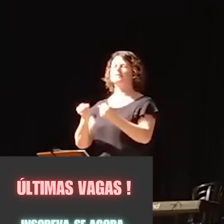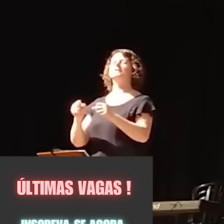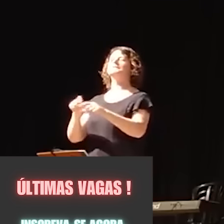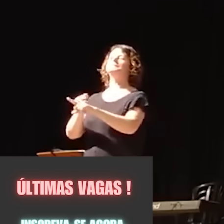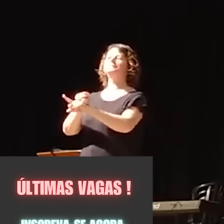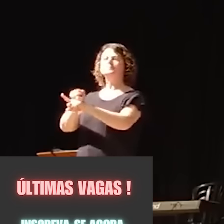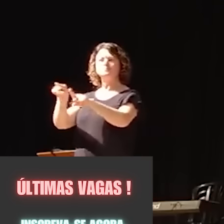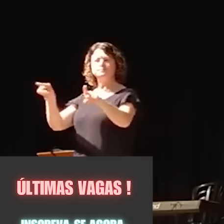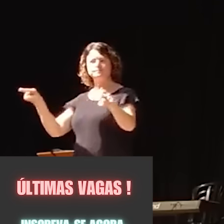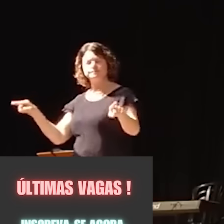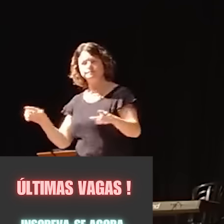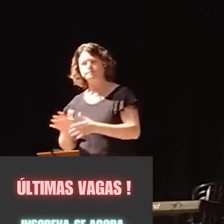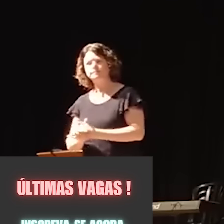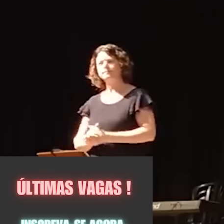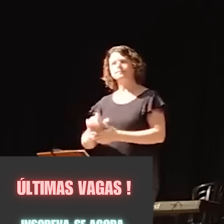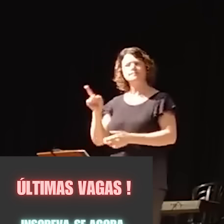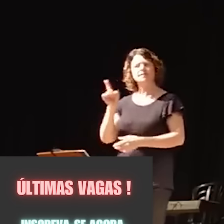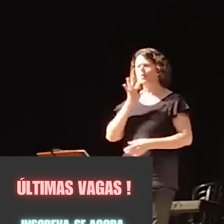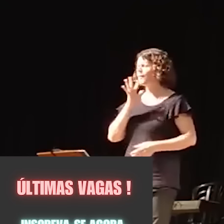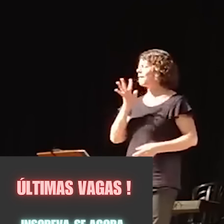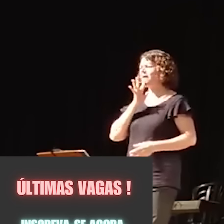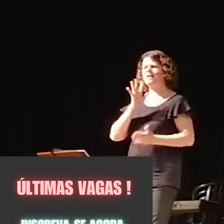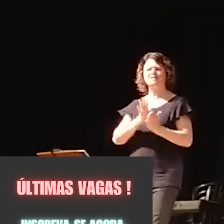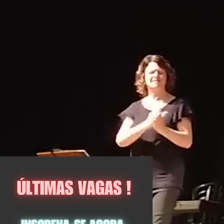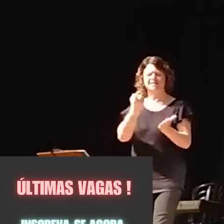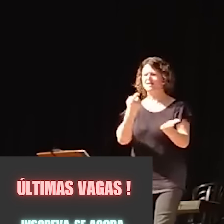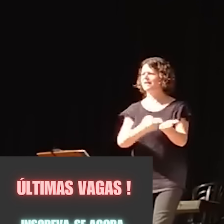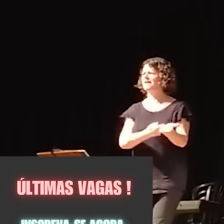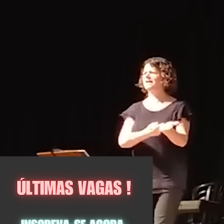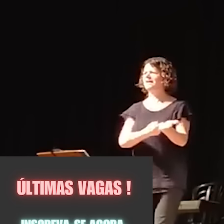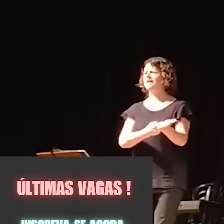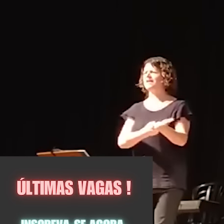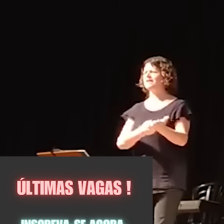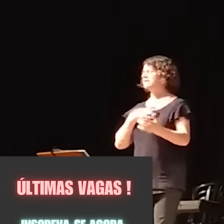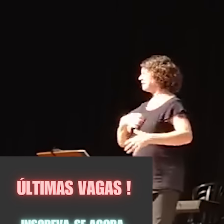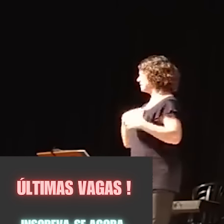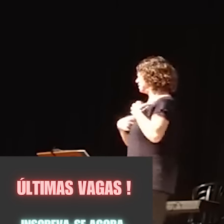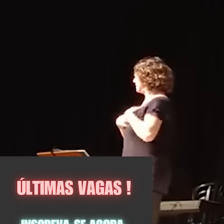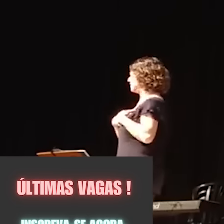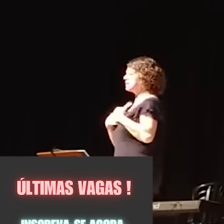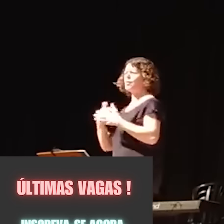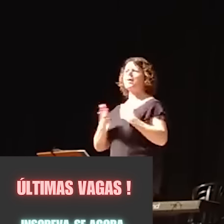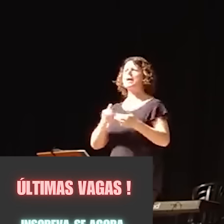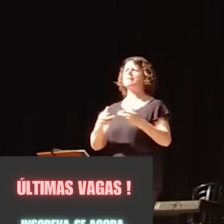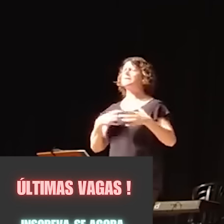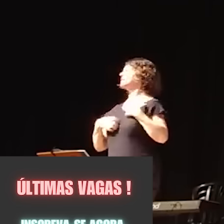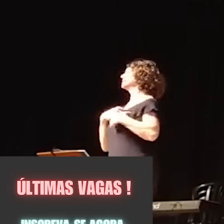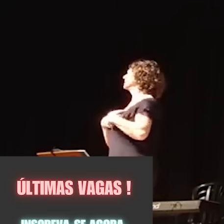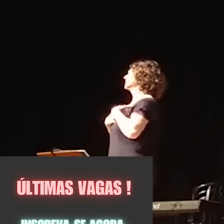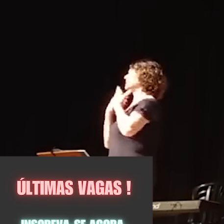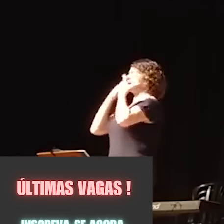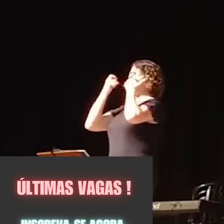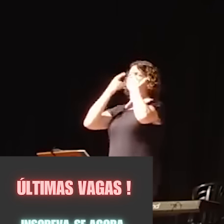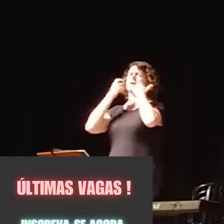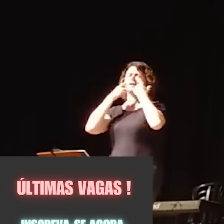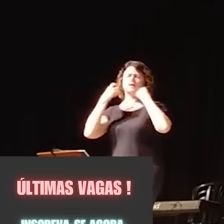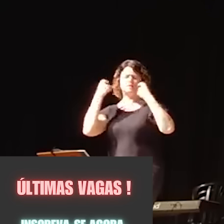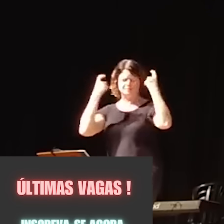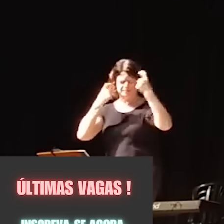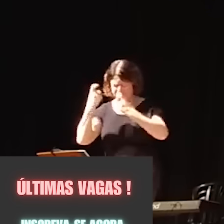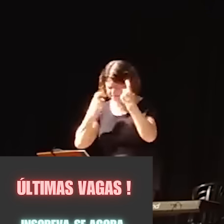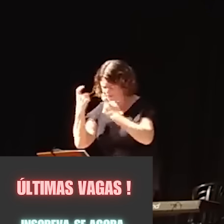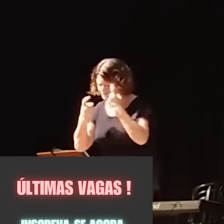você não con Conce a palavra de Deus você fica aflito agoniado e angustiado por quê Porque você